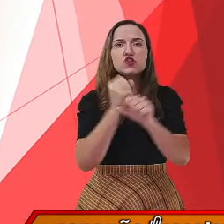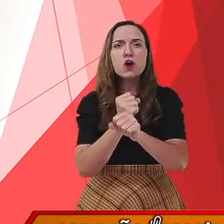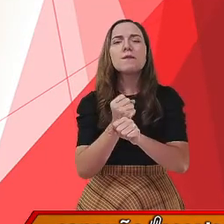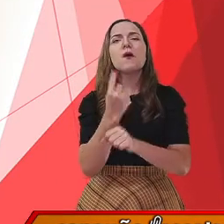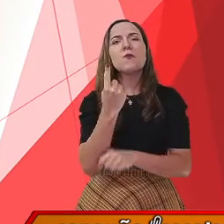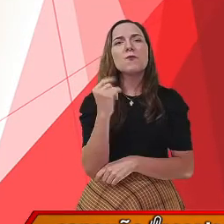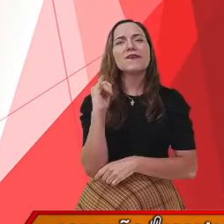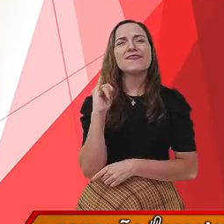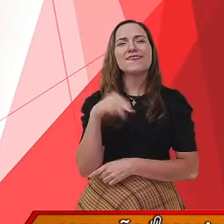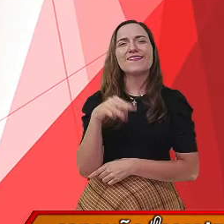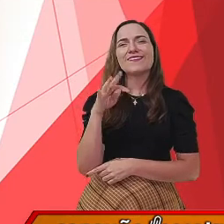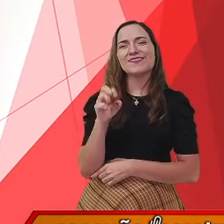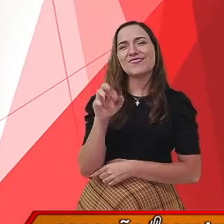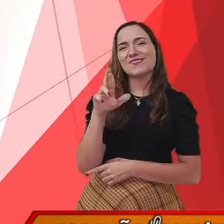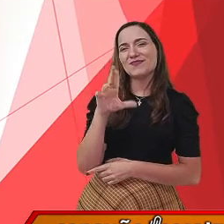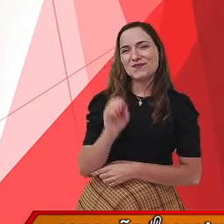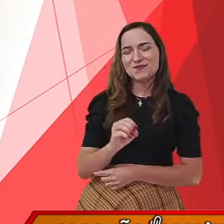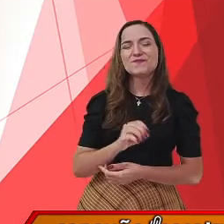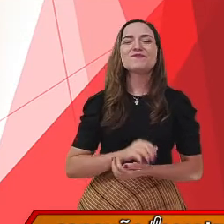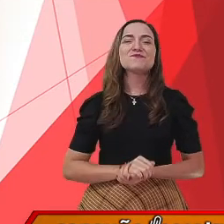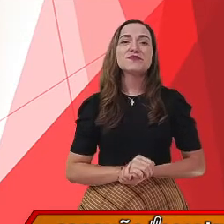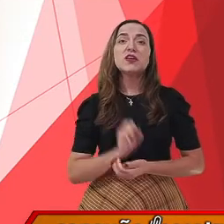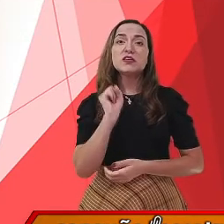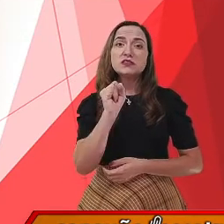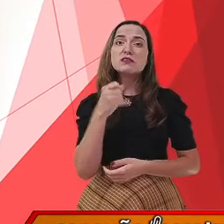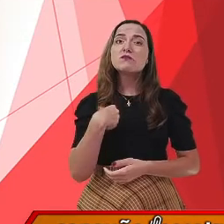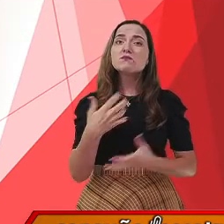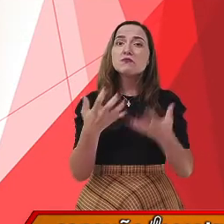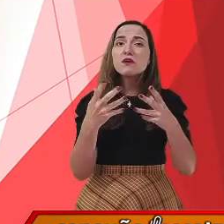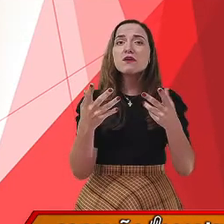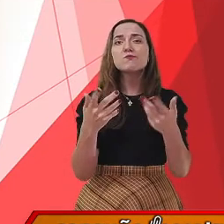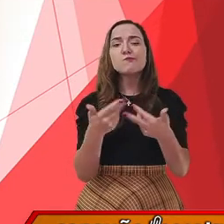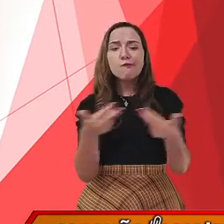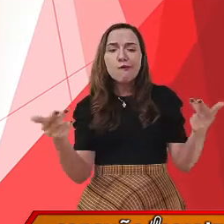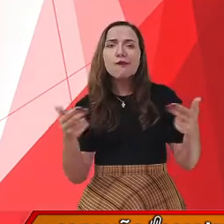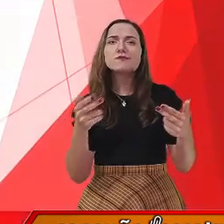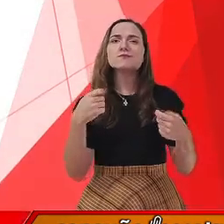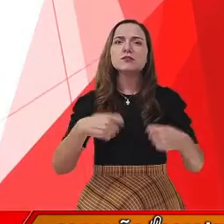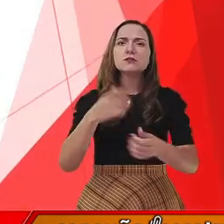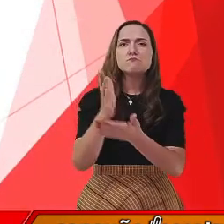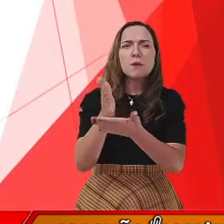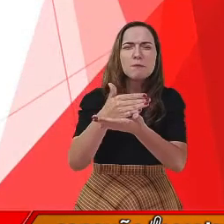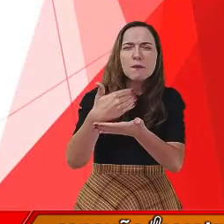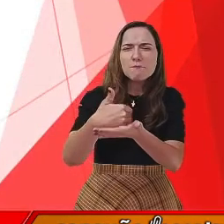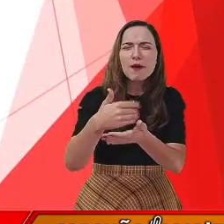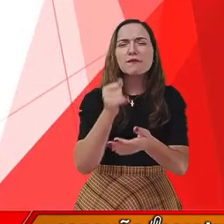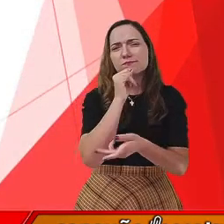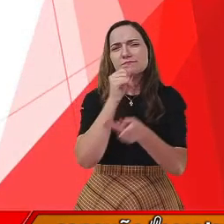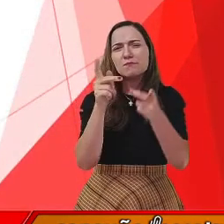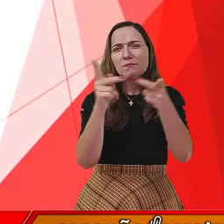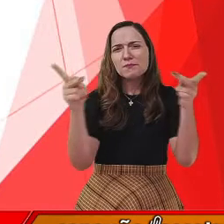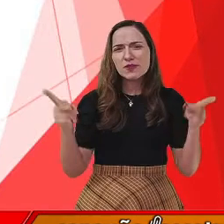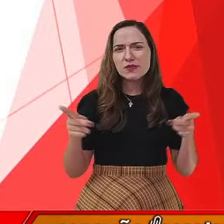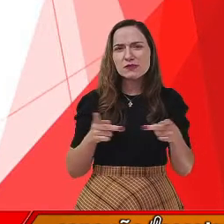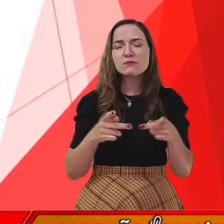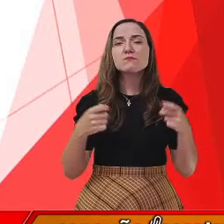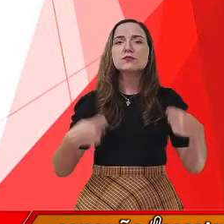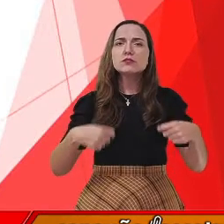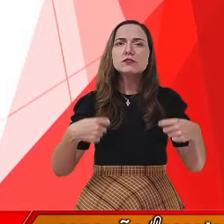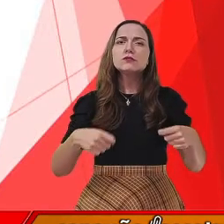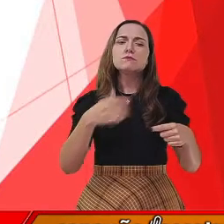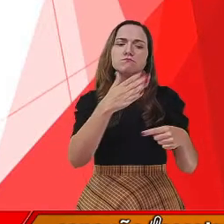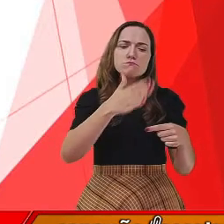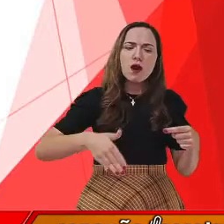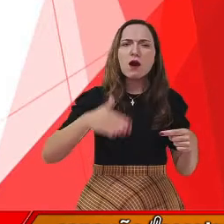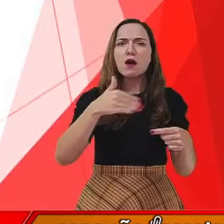Às vezes, ao tentar partir algo em pedaços, como por exemplo uma pizza, nós a cortamos em partes